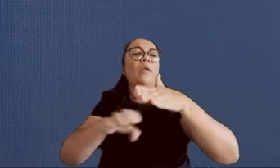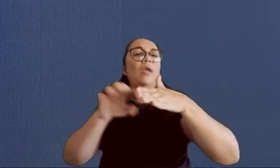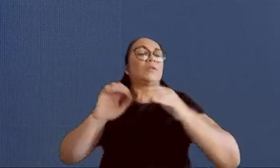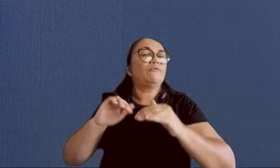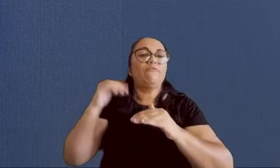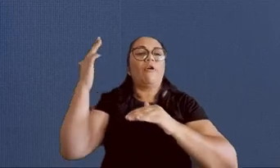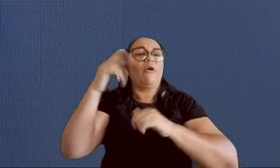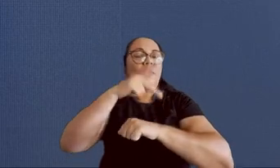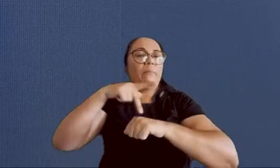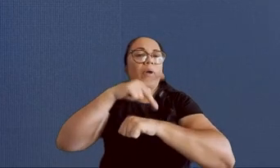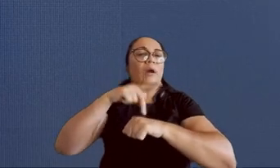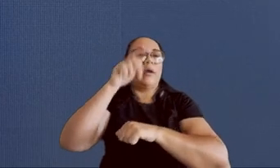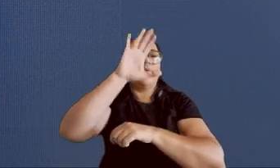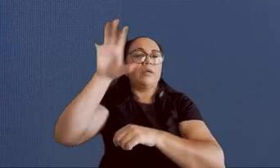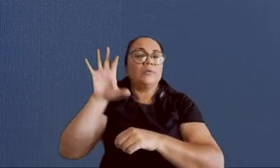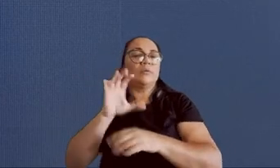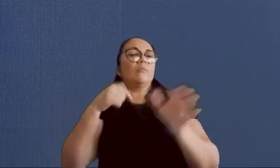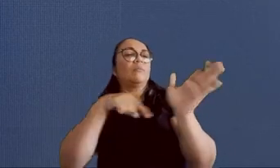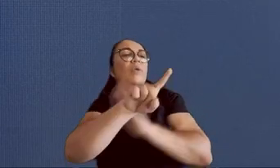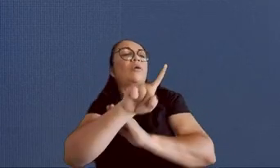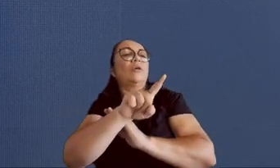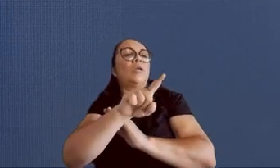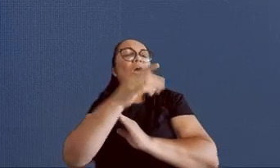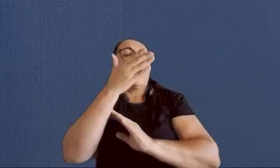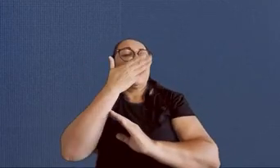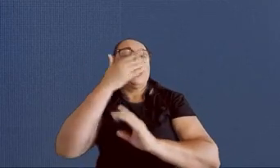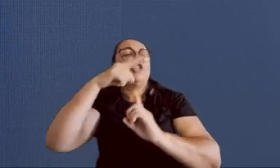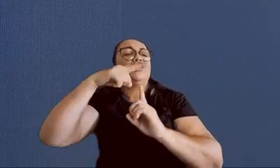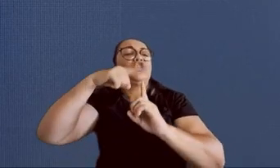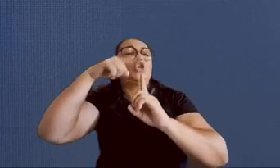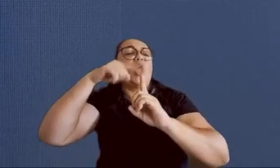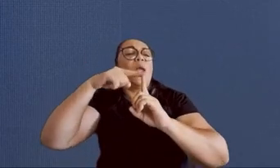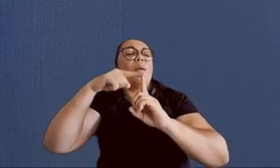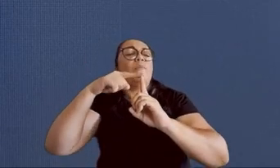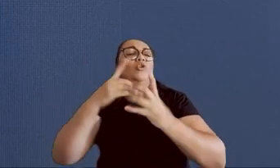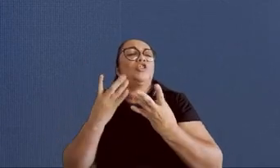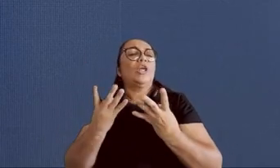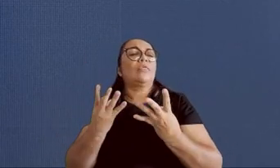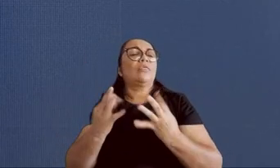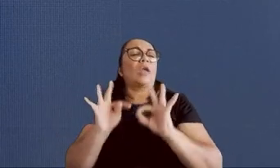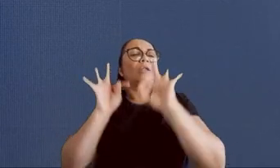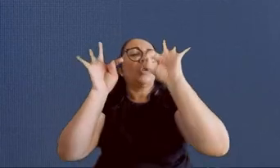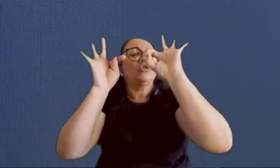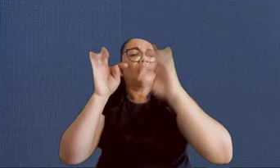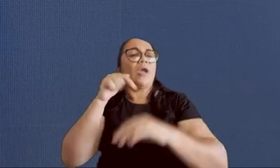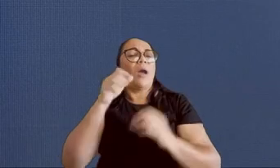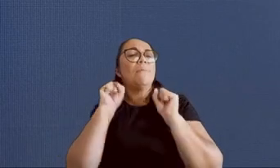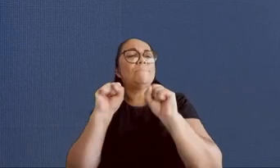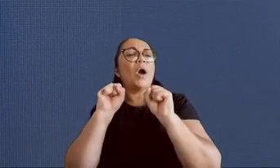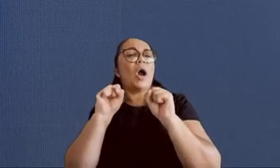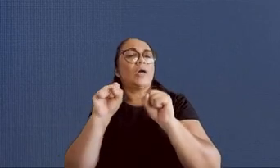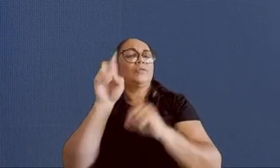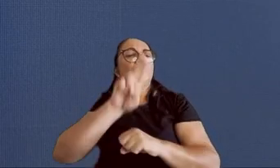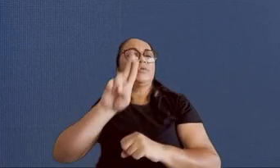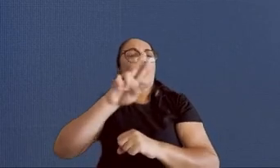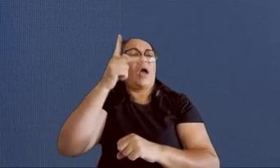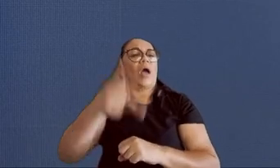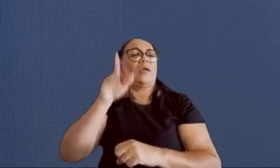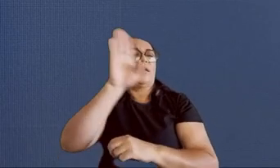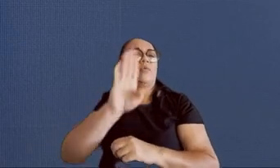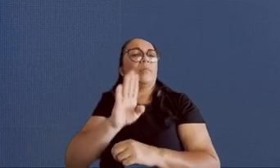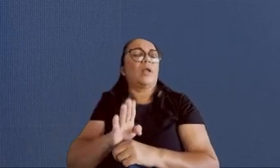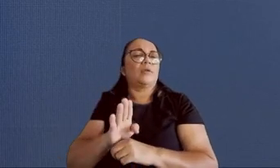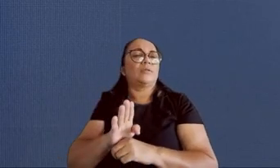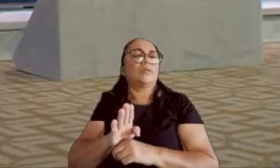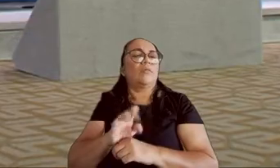Tecnologia de novo que a gente poderia trazer de mercados internacionais como inovação para o nosso mercado doméstico que você vê como